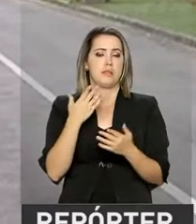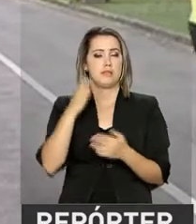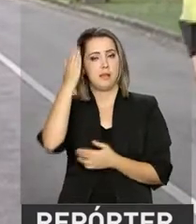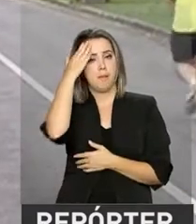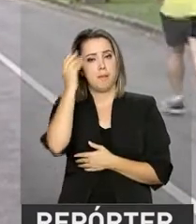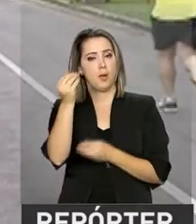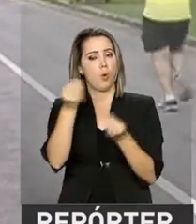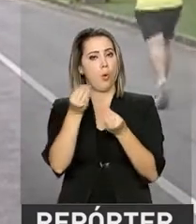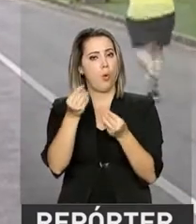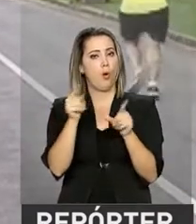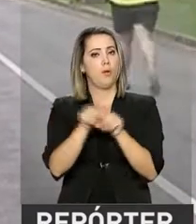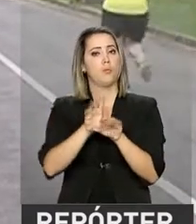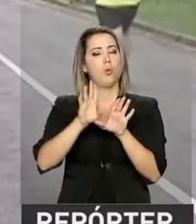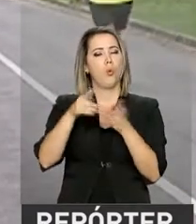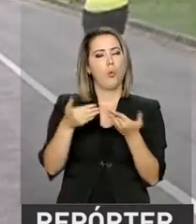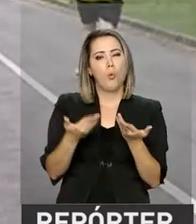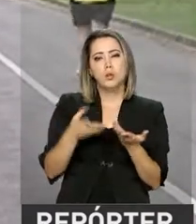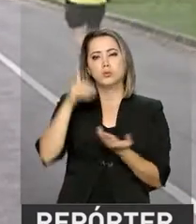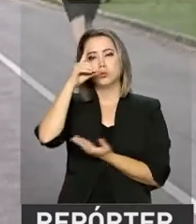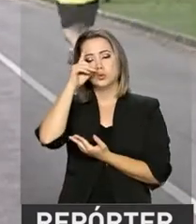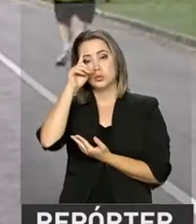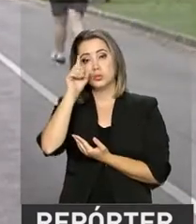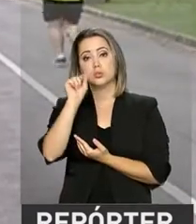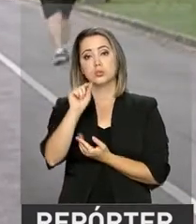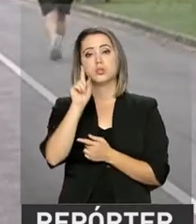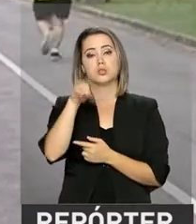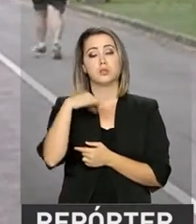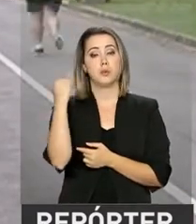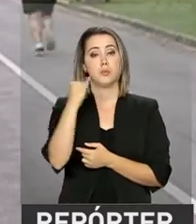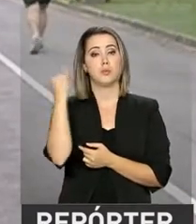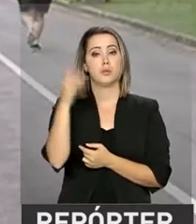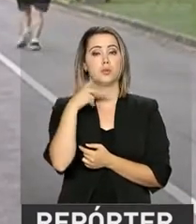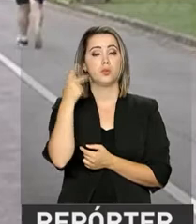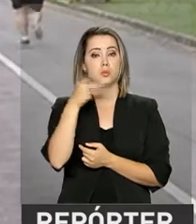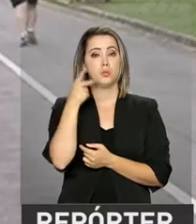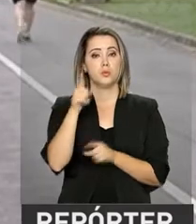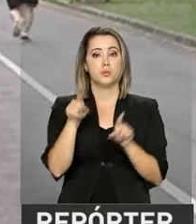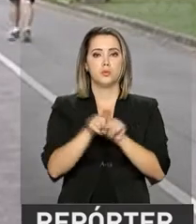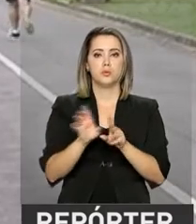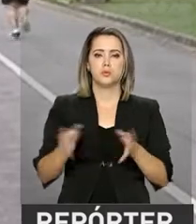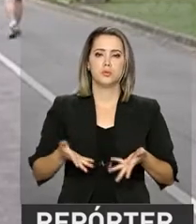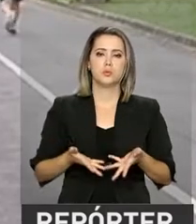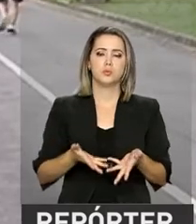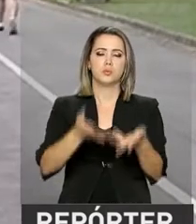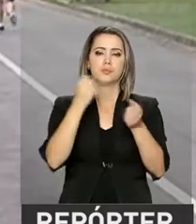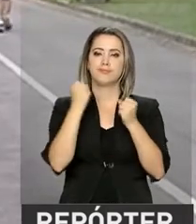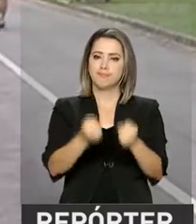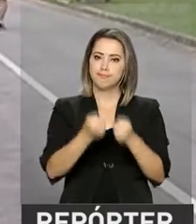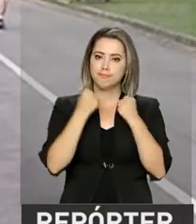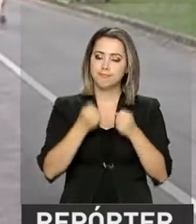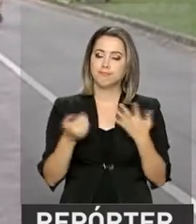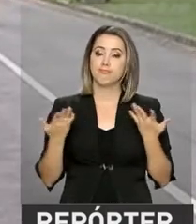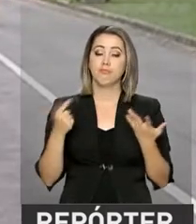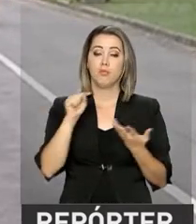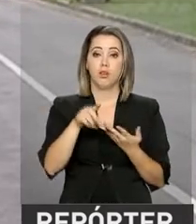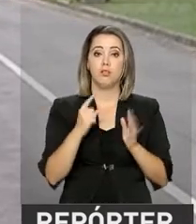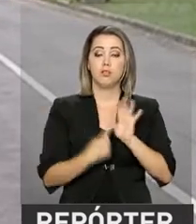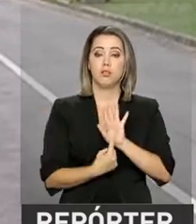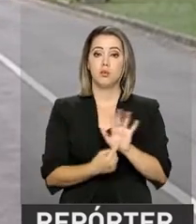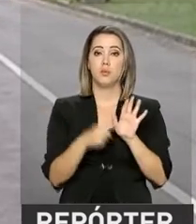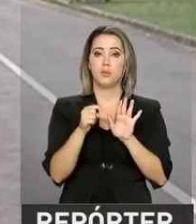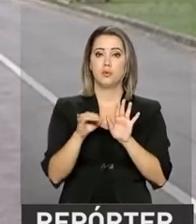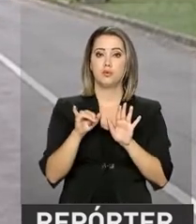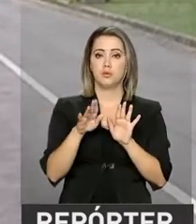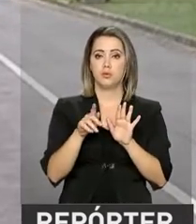brasileiros se exercitam é importante para o poder público desenvolver políticas de incentivo à atividade física e um levantamento feito